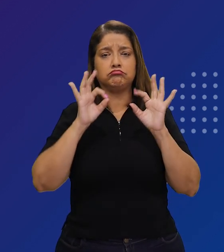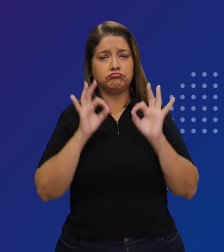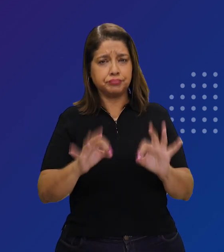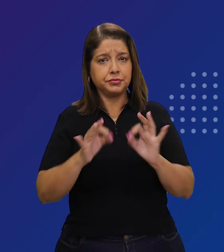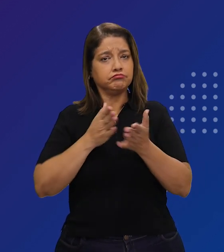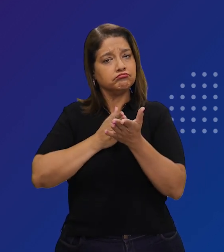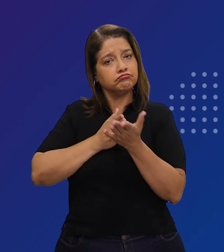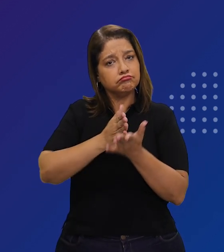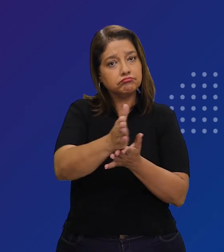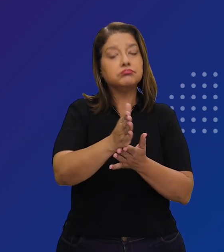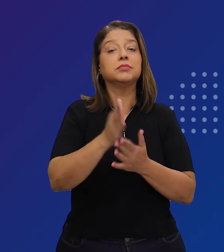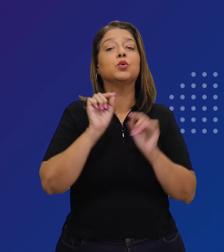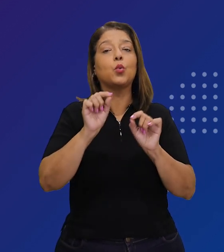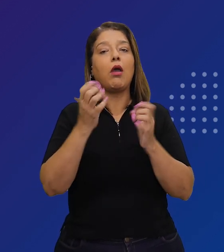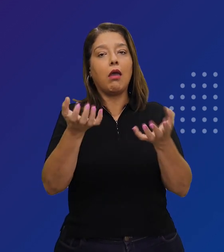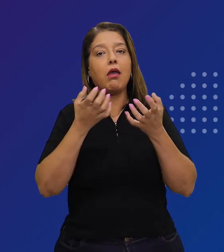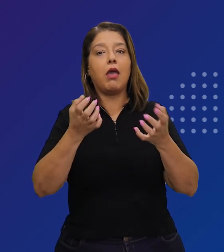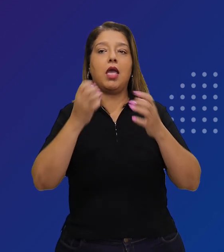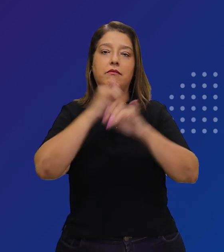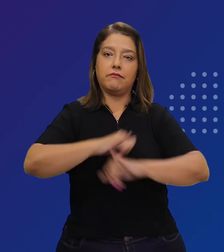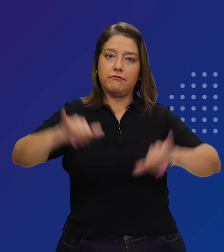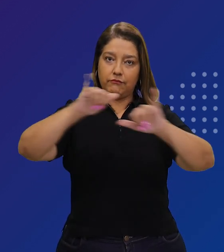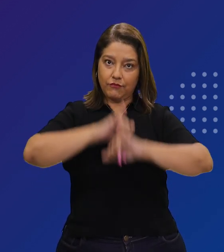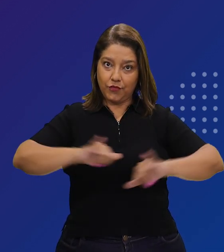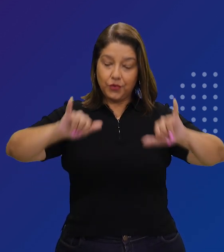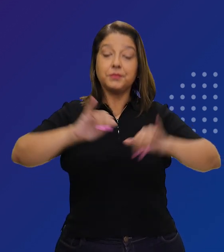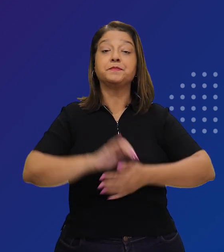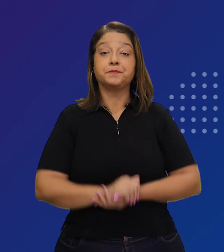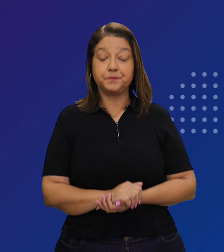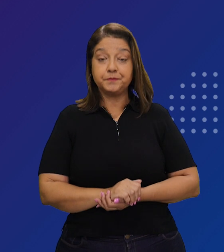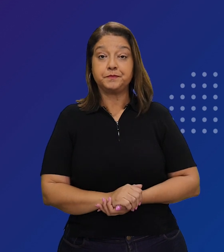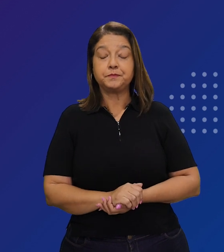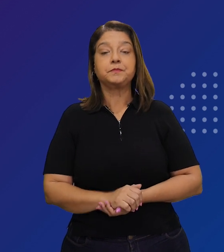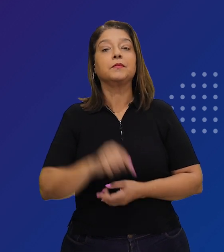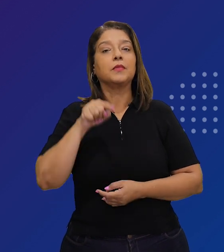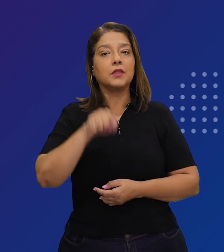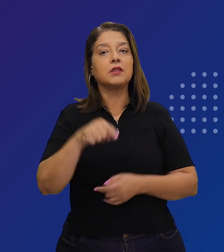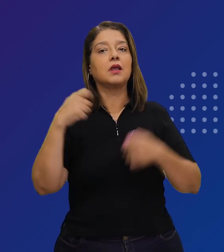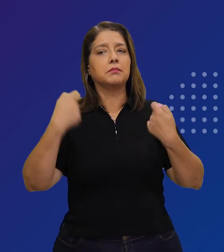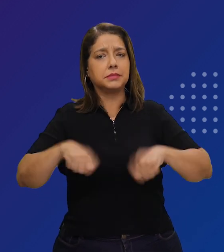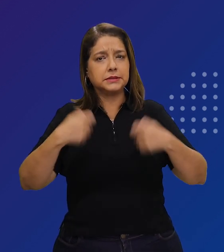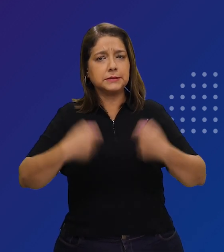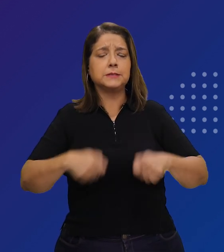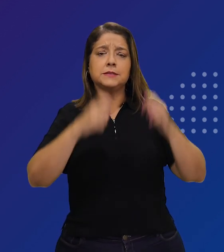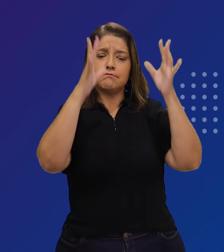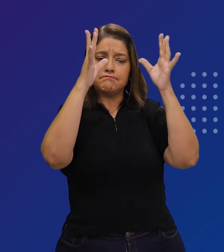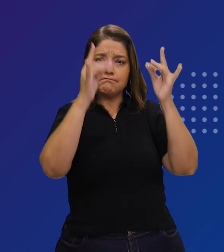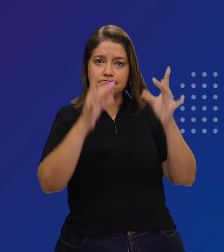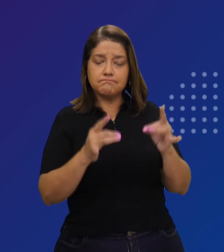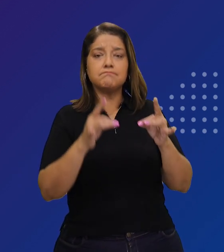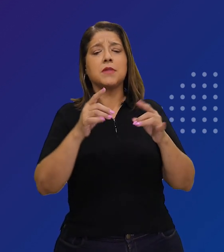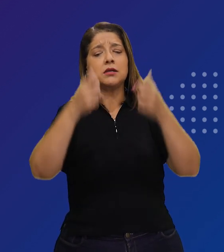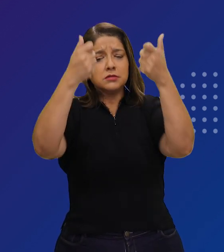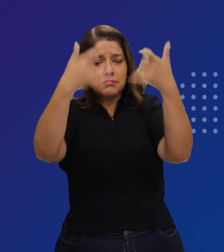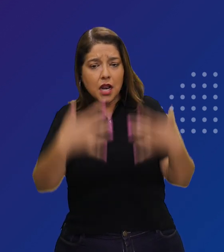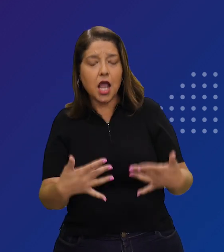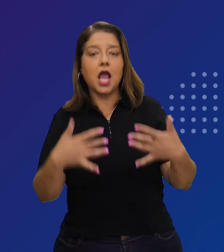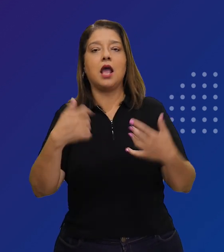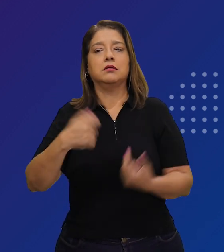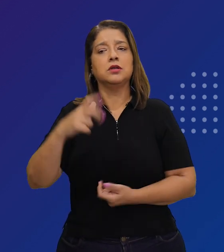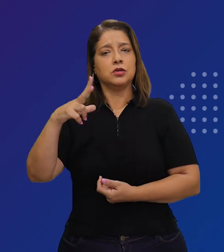pois pretende-se passar uma informação. Ser descritivo de modo impessoal e